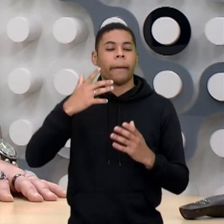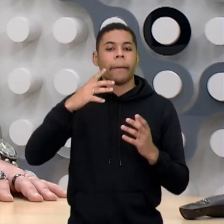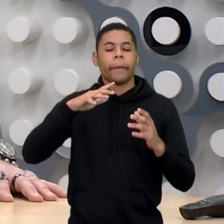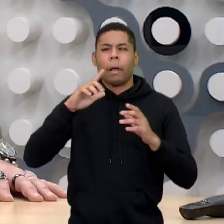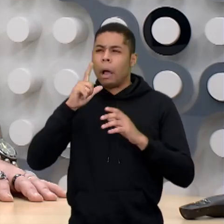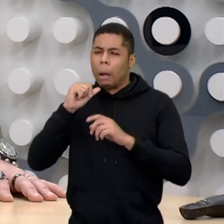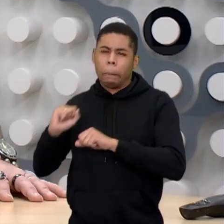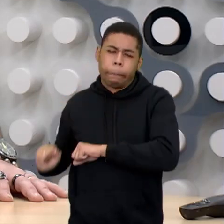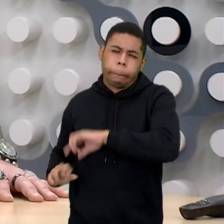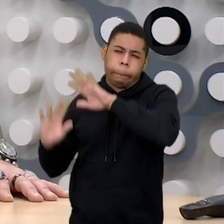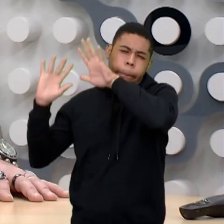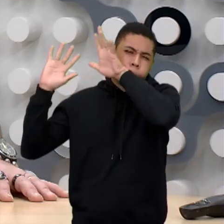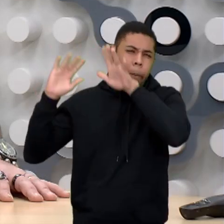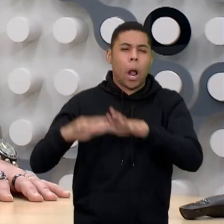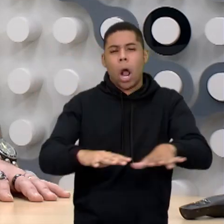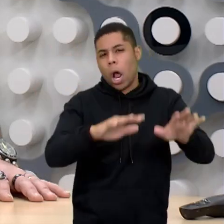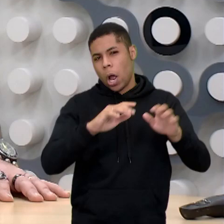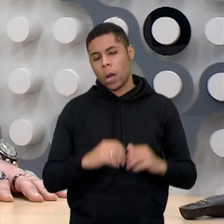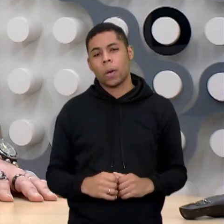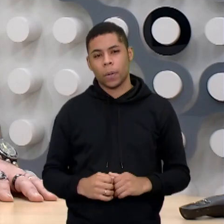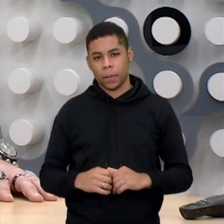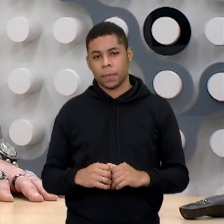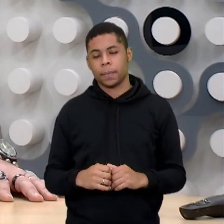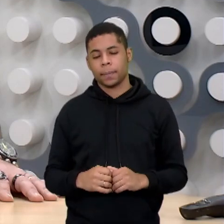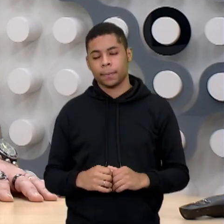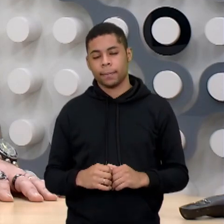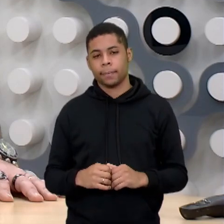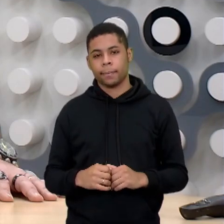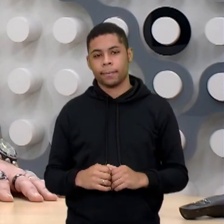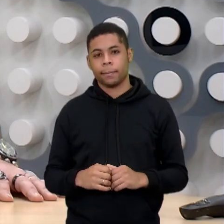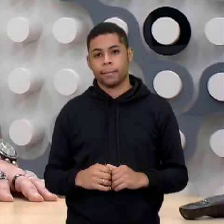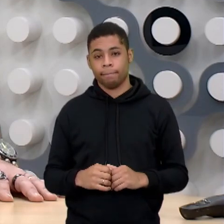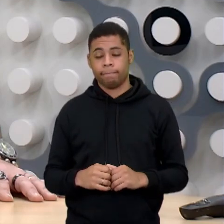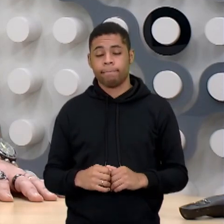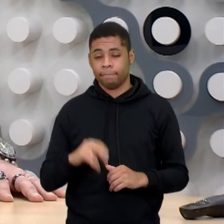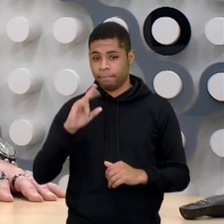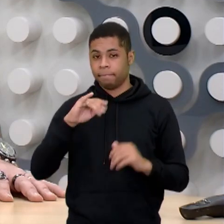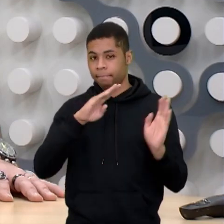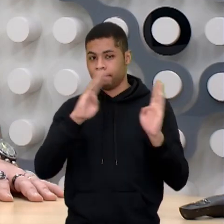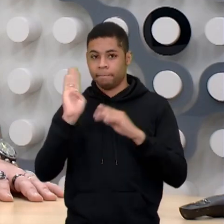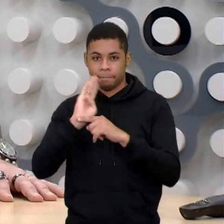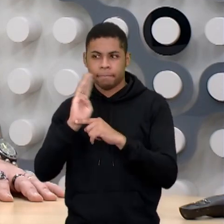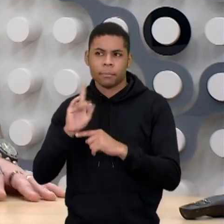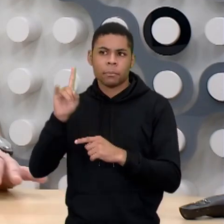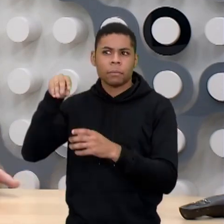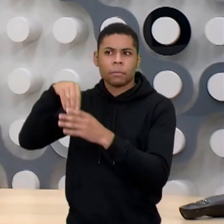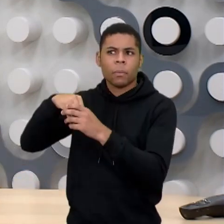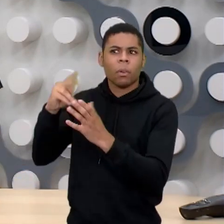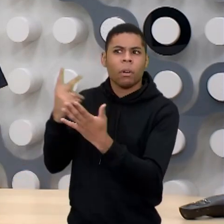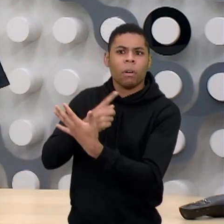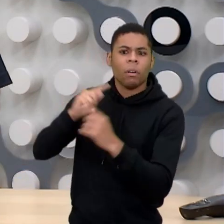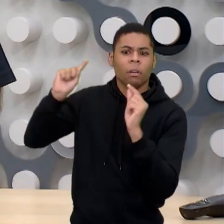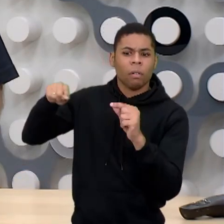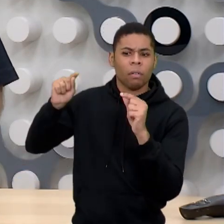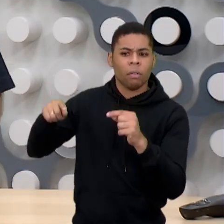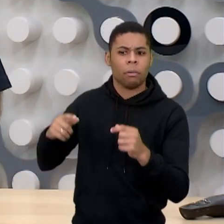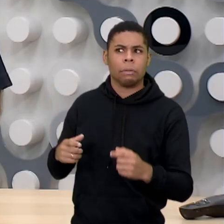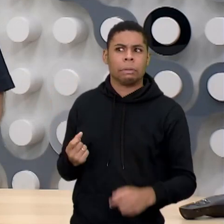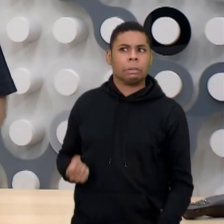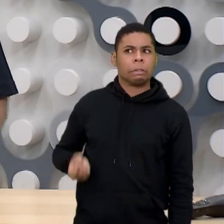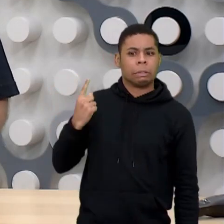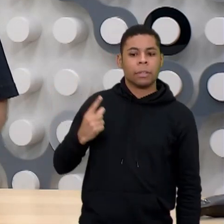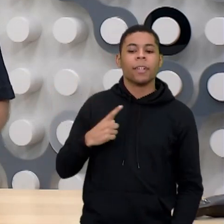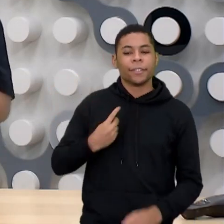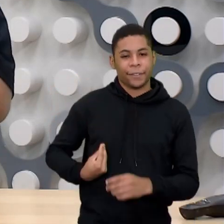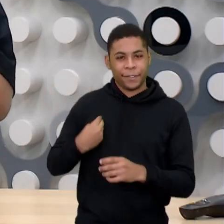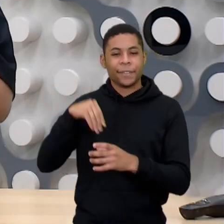ele mostra, toda essa relação aí da estrutura interna, desses movimentos aí endógenos que nós temos no